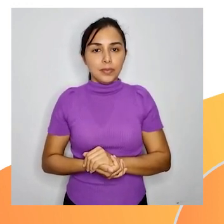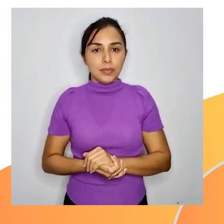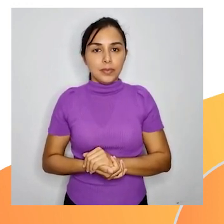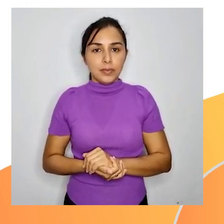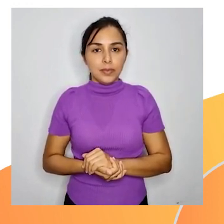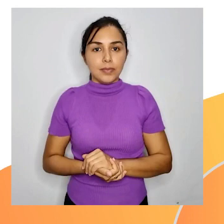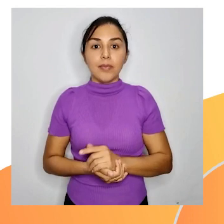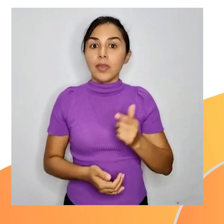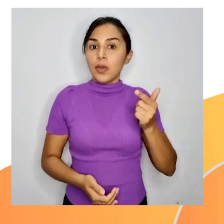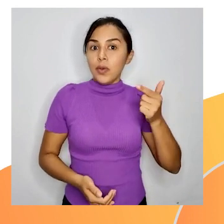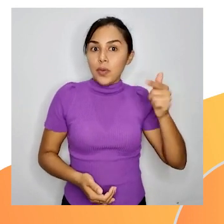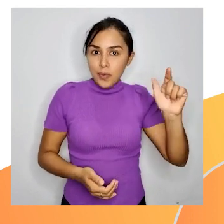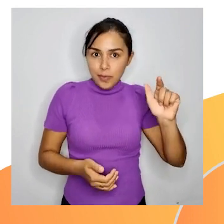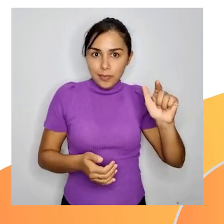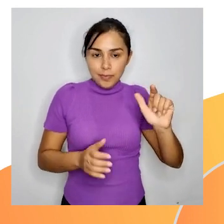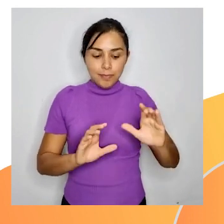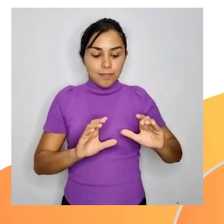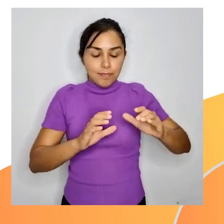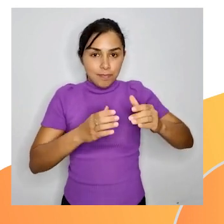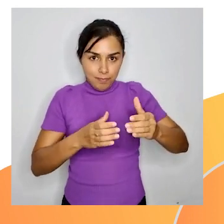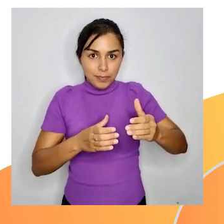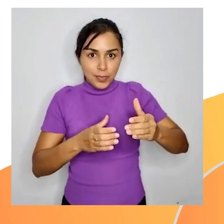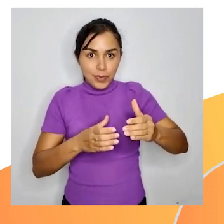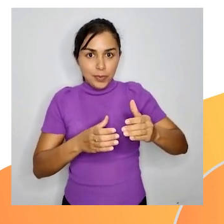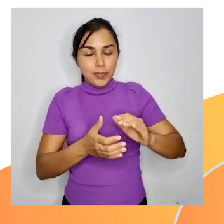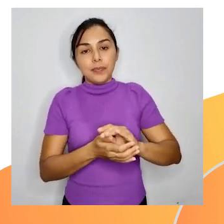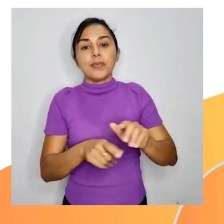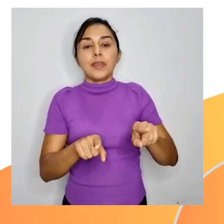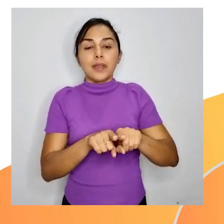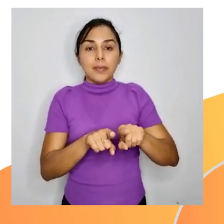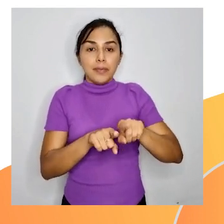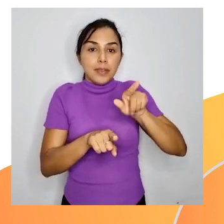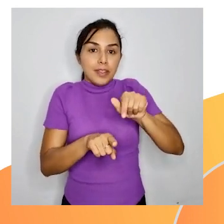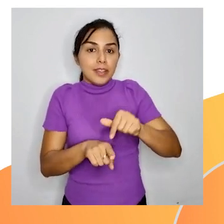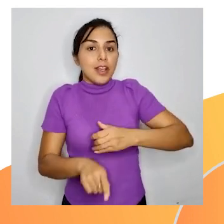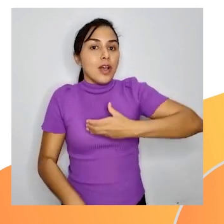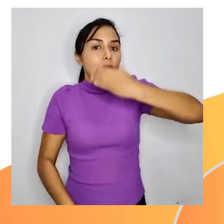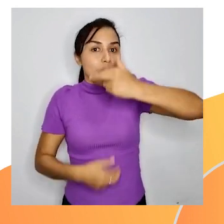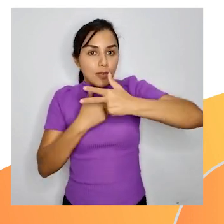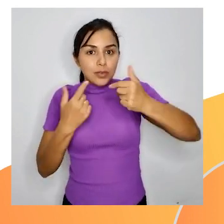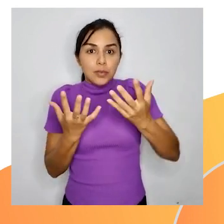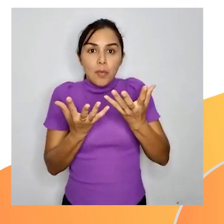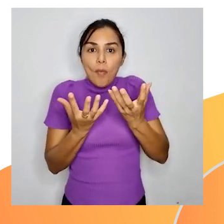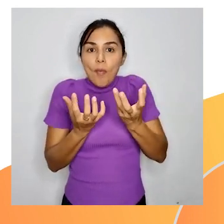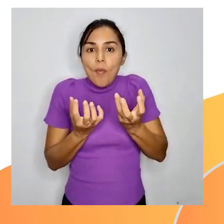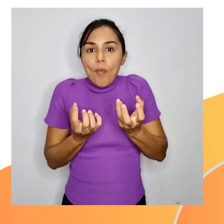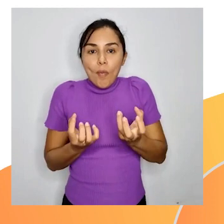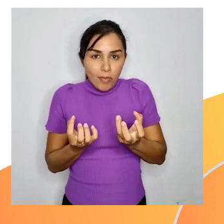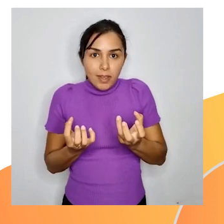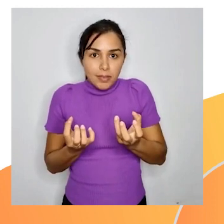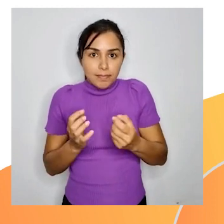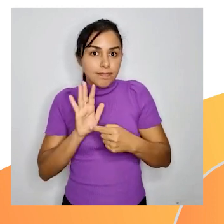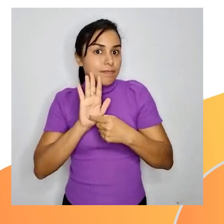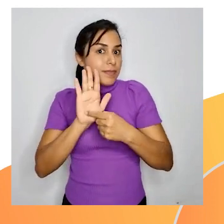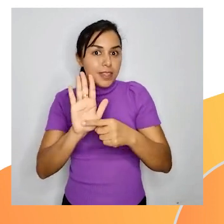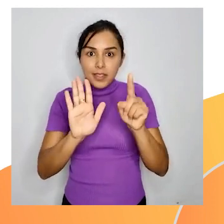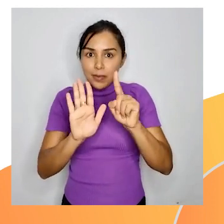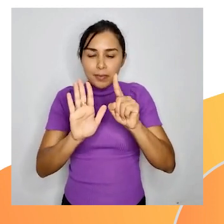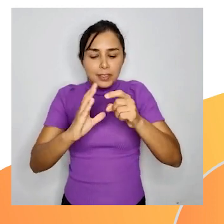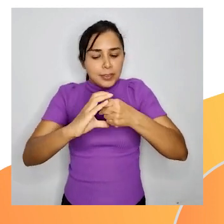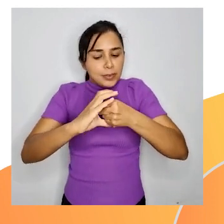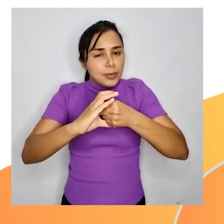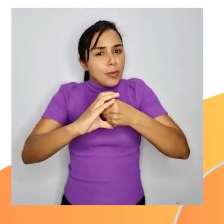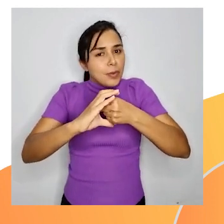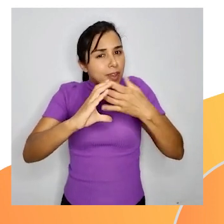Uma outra classificação dentro da natureza do pericarpo são os frutos secos. Os frutos secos, eles não apresentam a estrutura carnosa, não